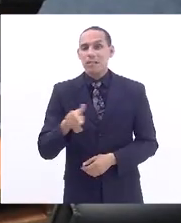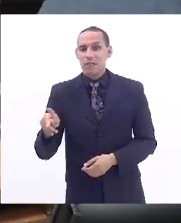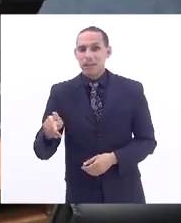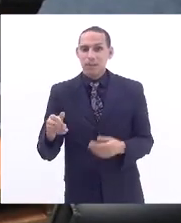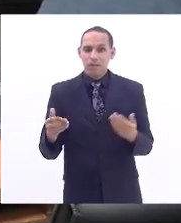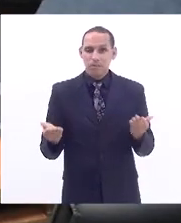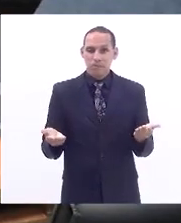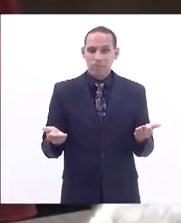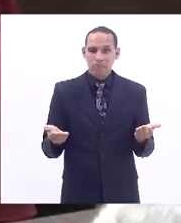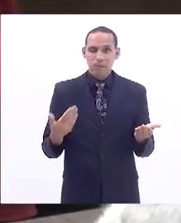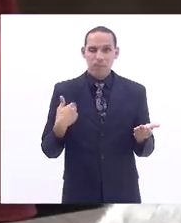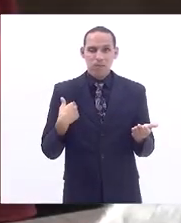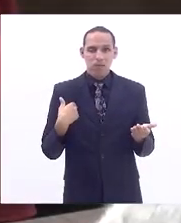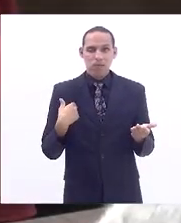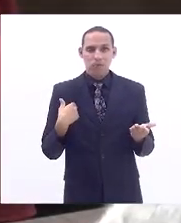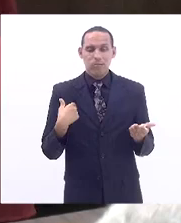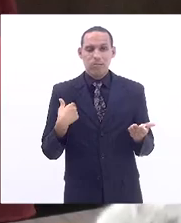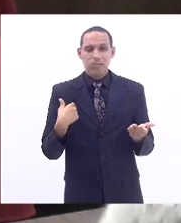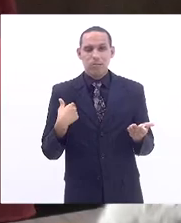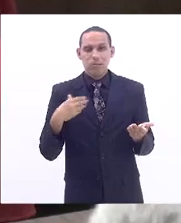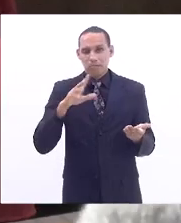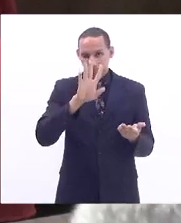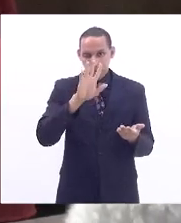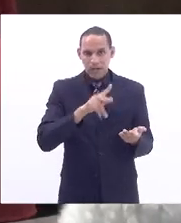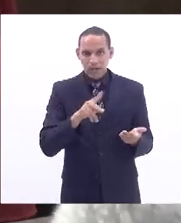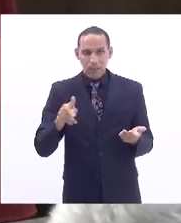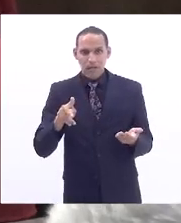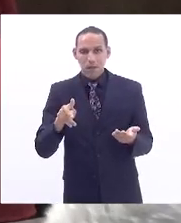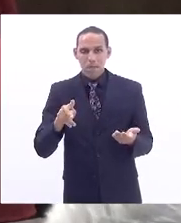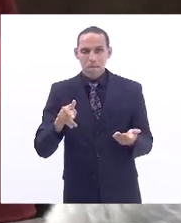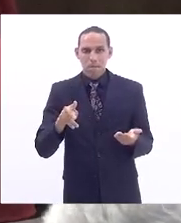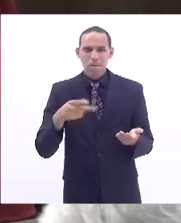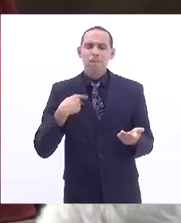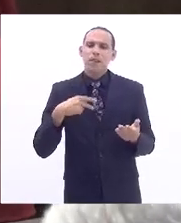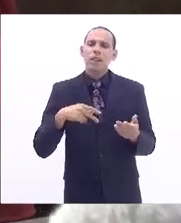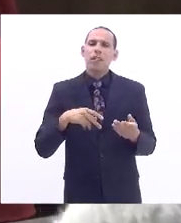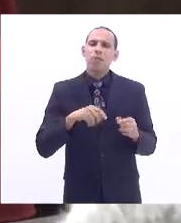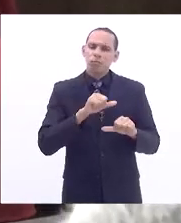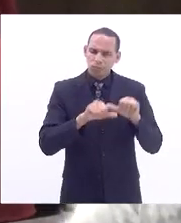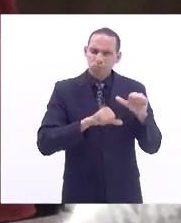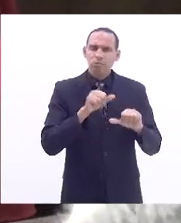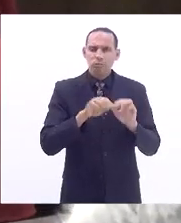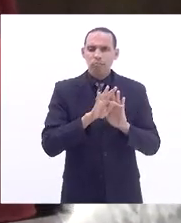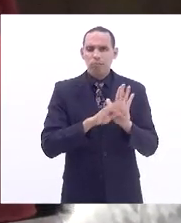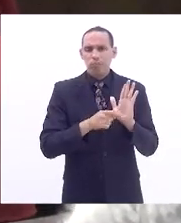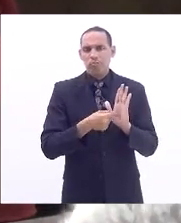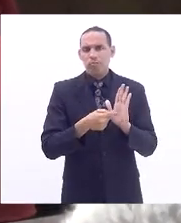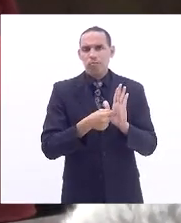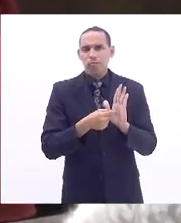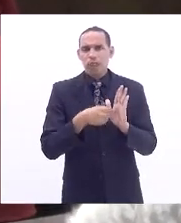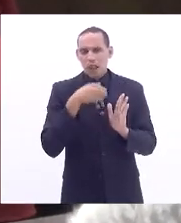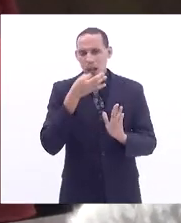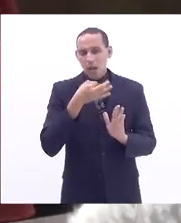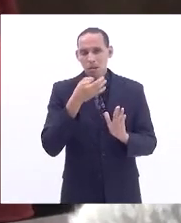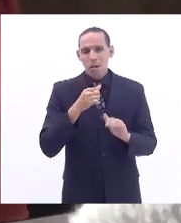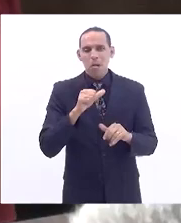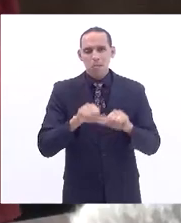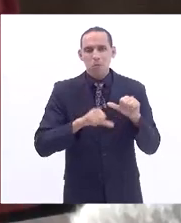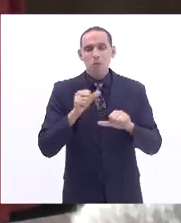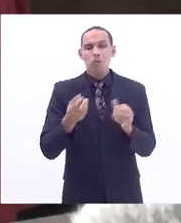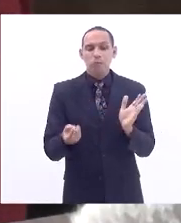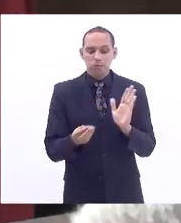então eu vou Presidente André ver fazer refazer o parecer